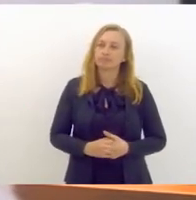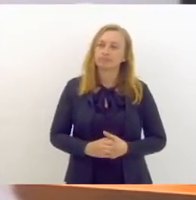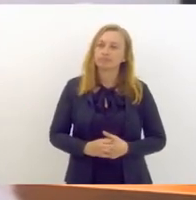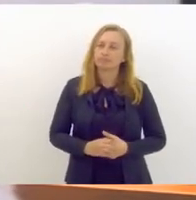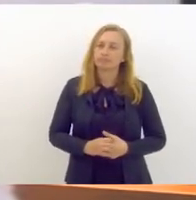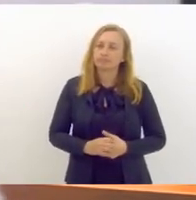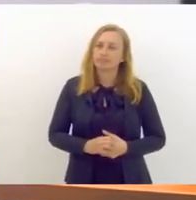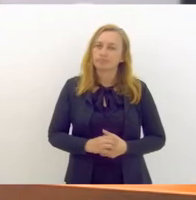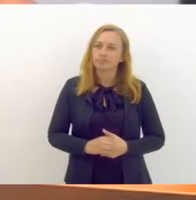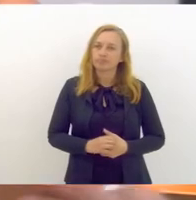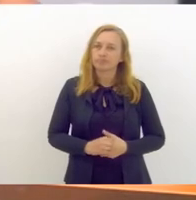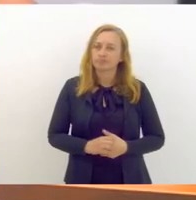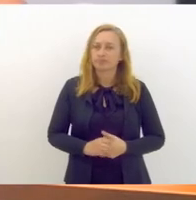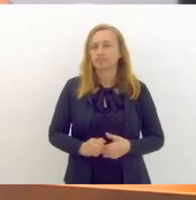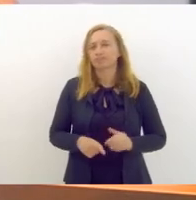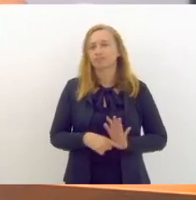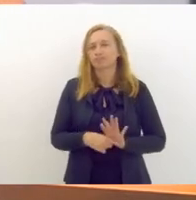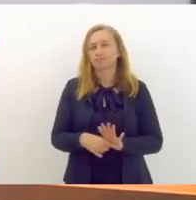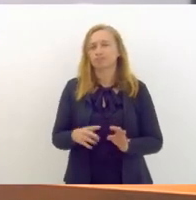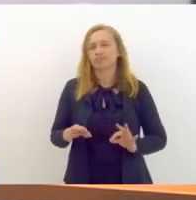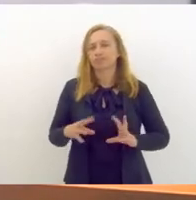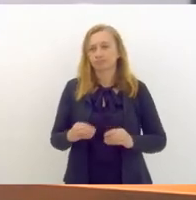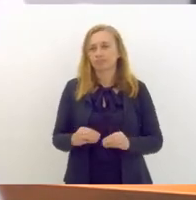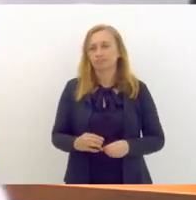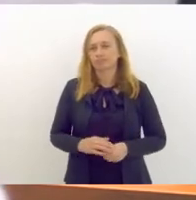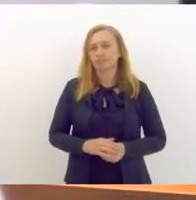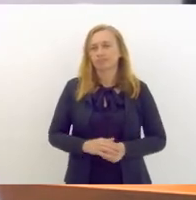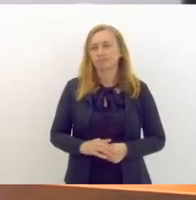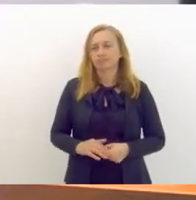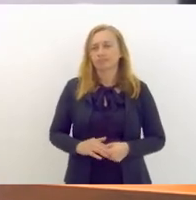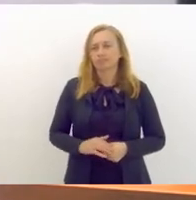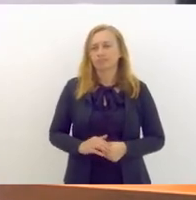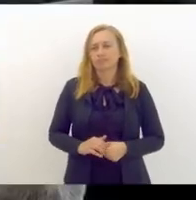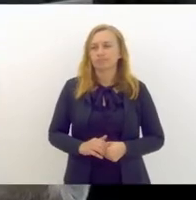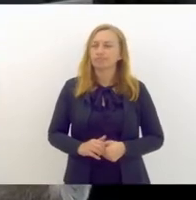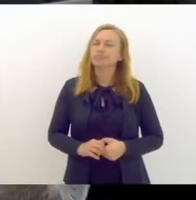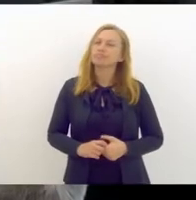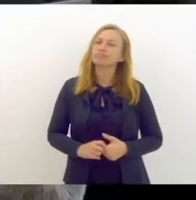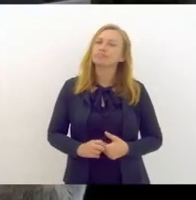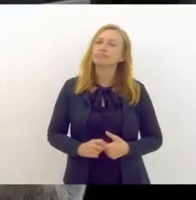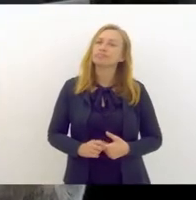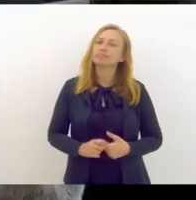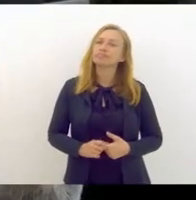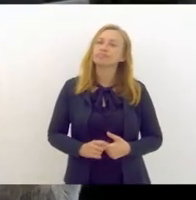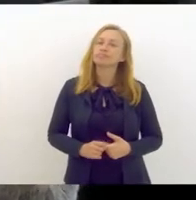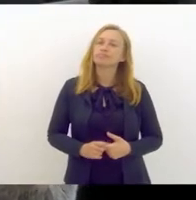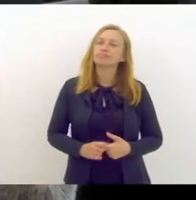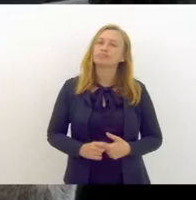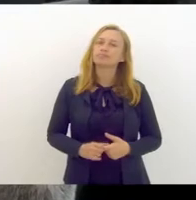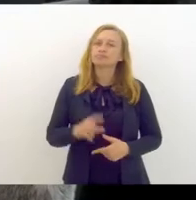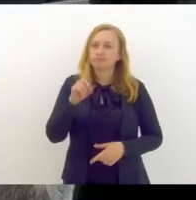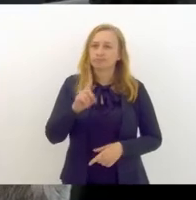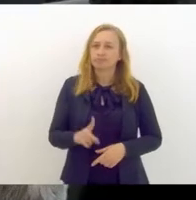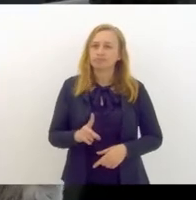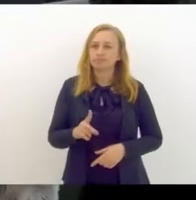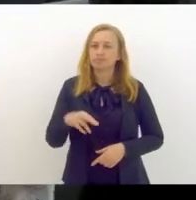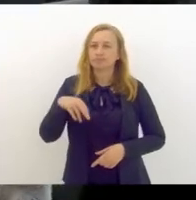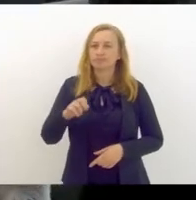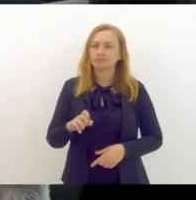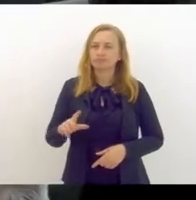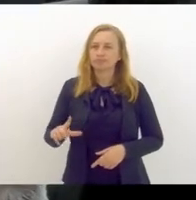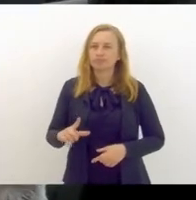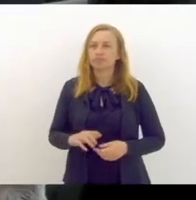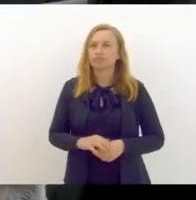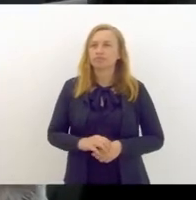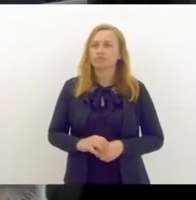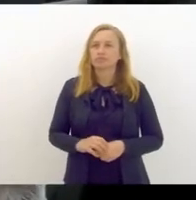tentar dirimir todas as dúvidas que, porventura, surgirem, tá bom? Vou passar a palavra aqui para o nosso diretor, Leandro Gomes. Obrigado, Andrei.